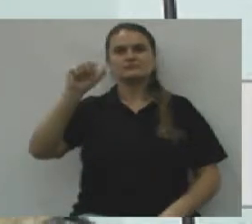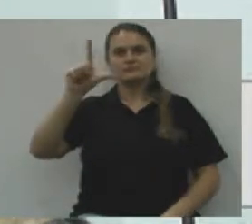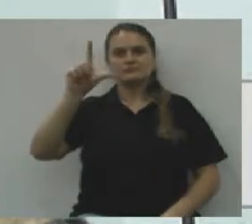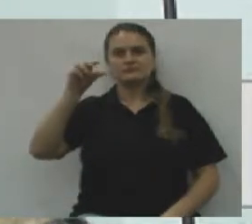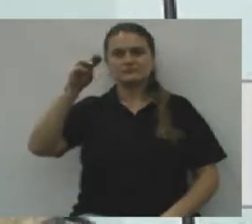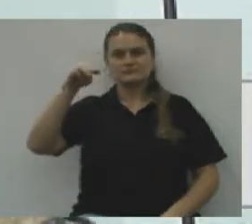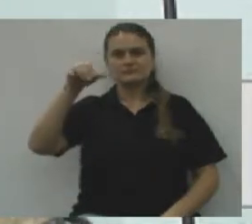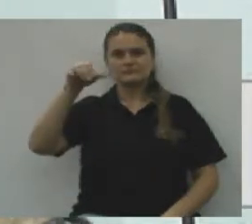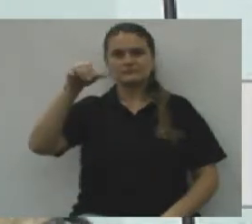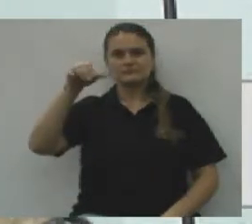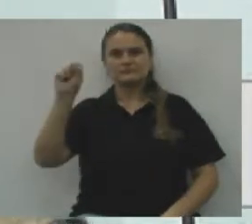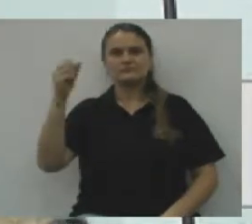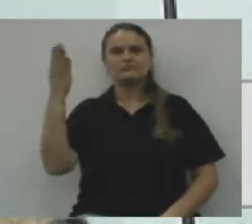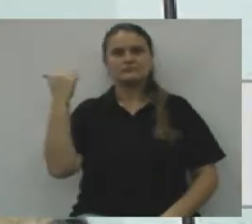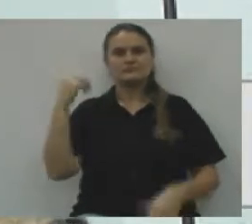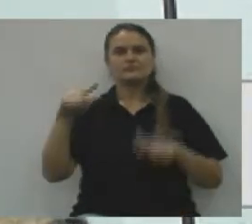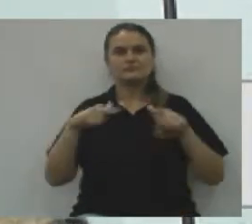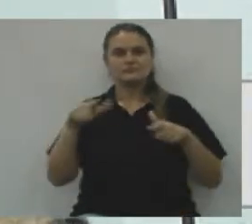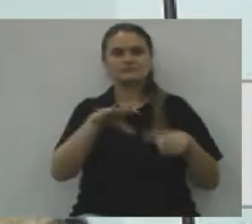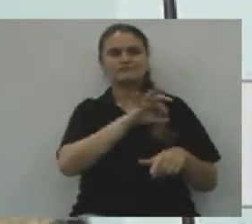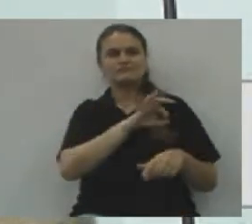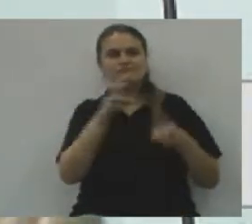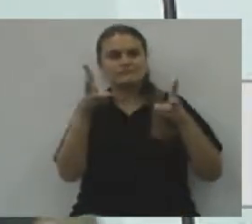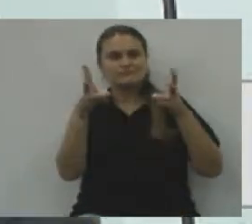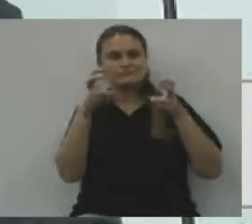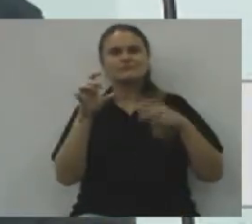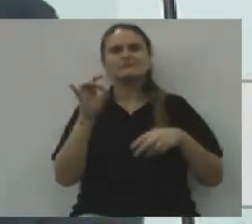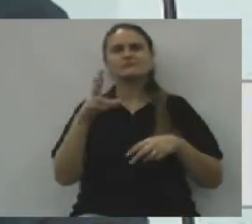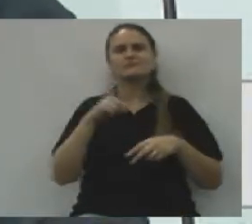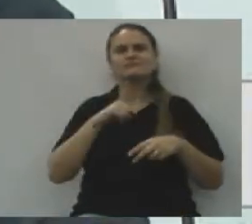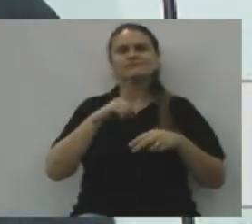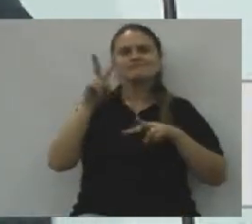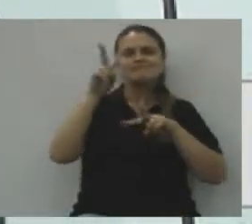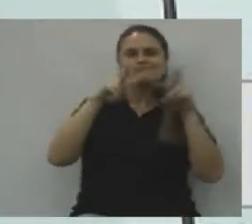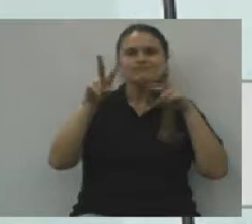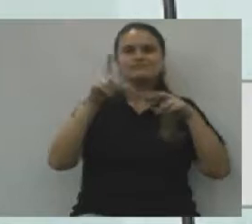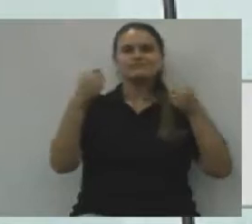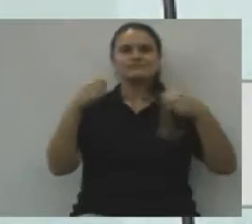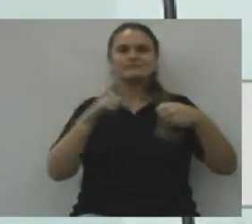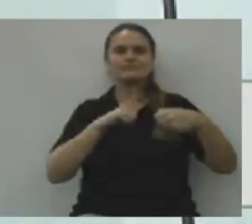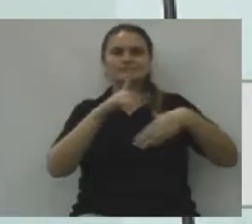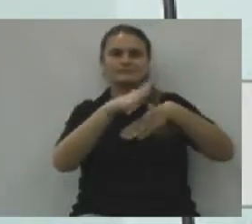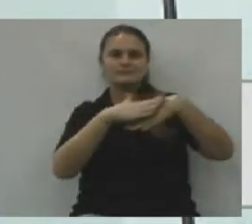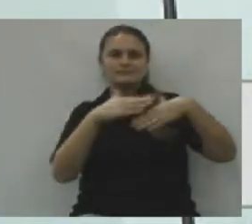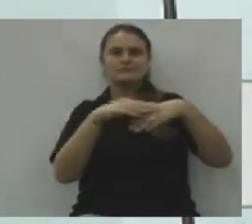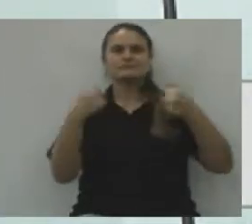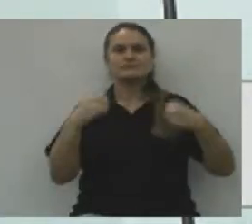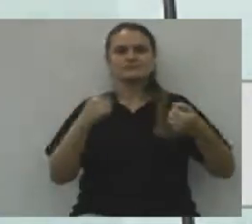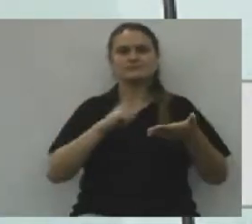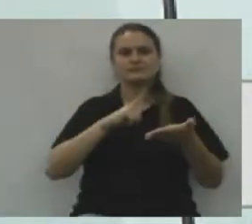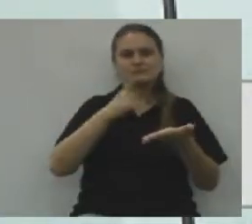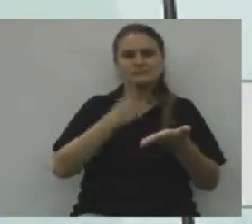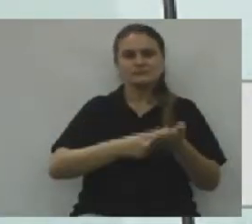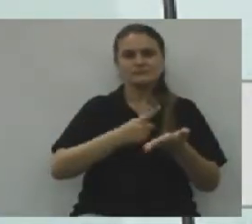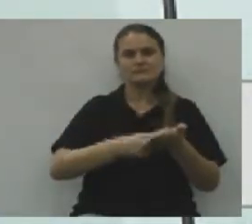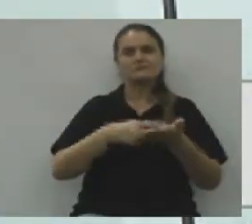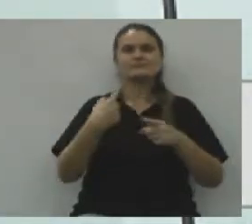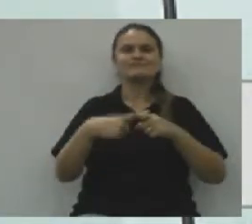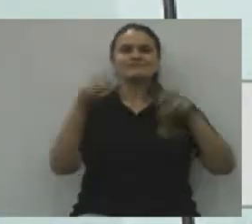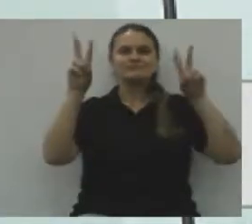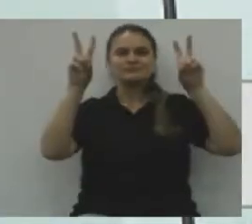também, né? A gente vê que é só com um olhar mais carinhoso e comprometido com o tema